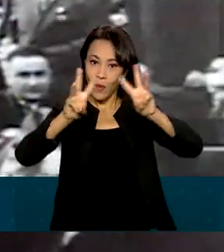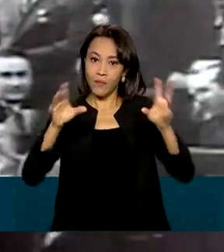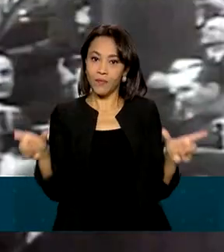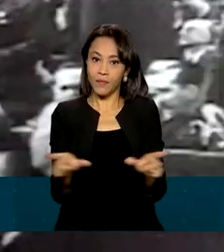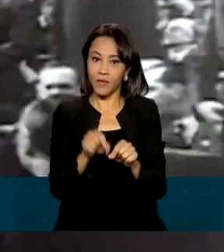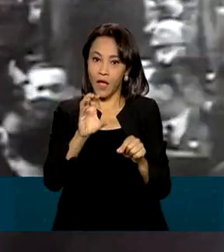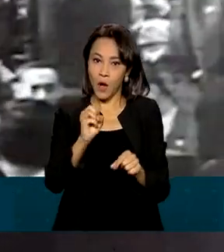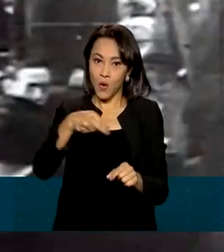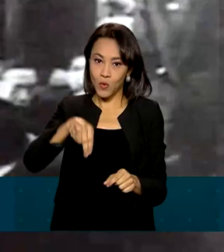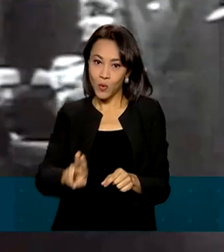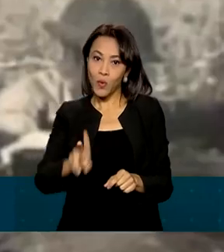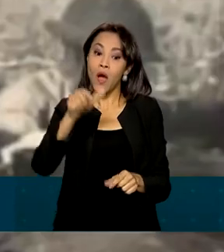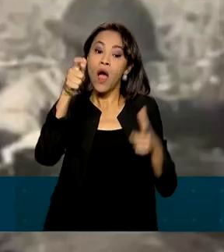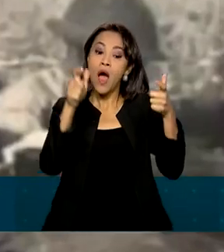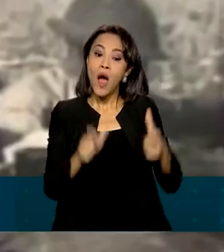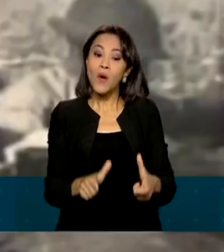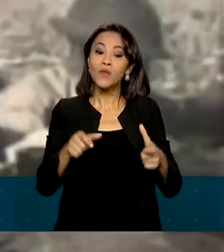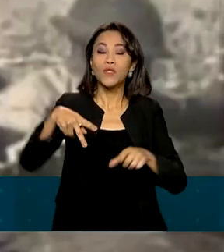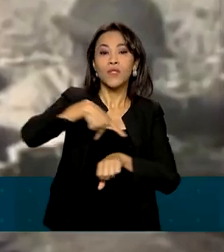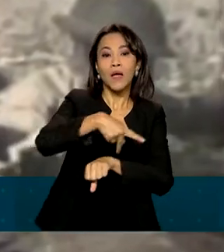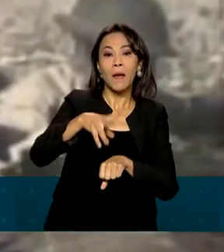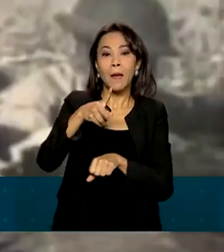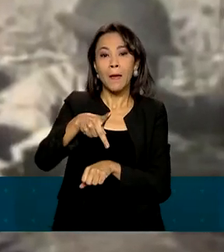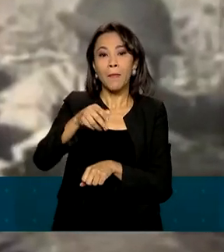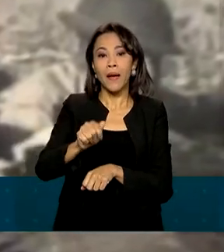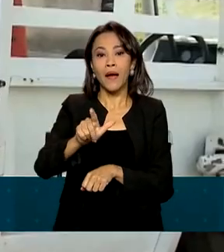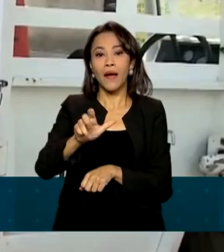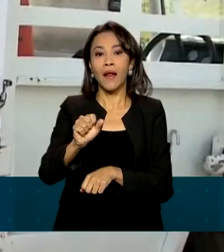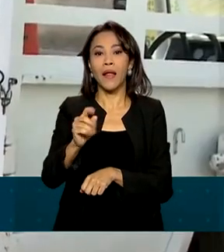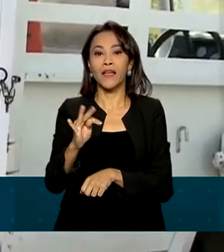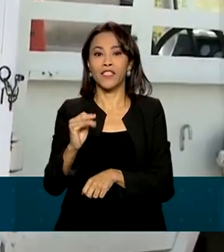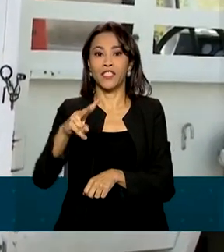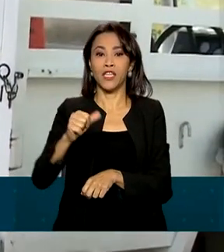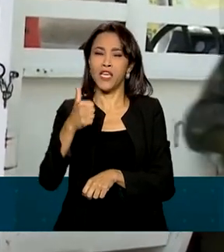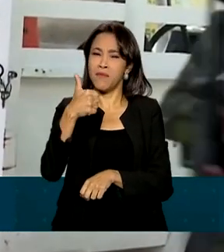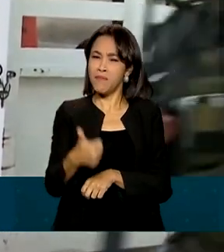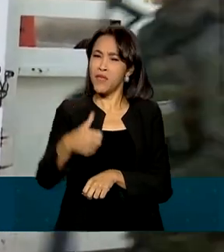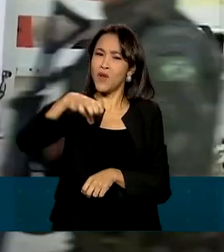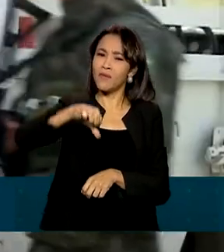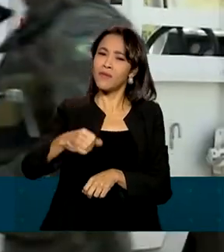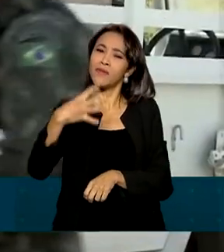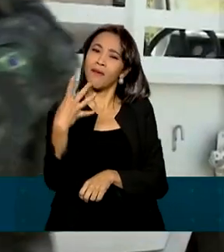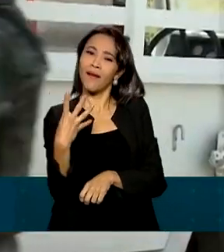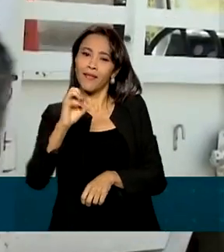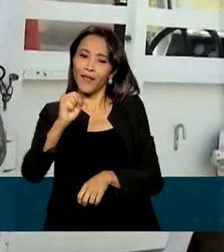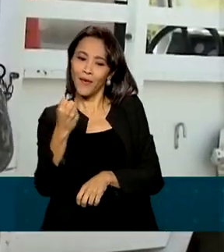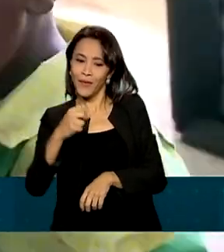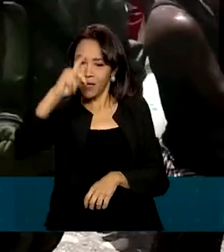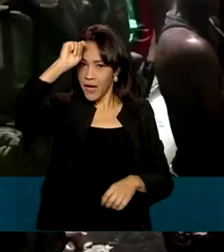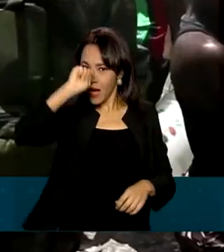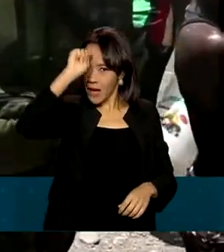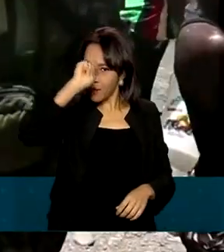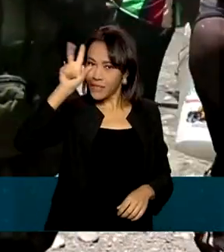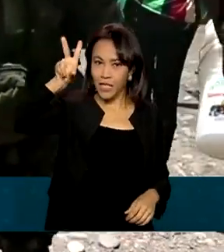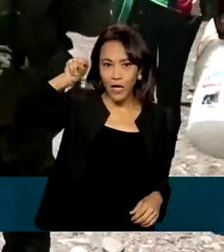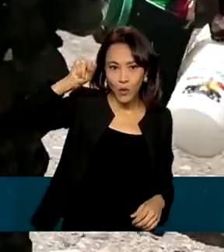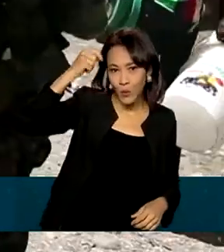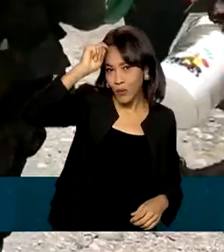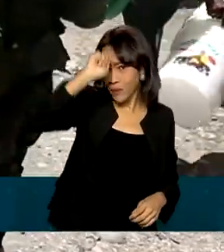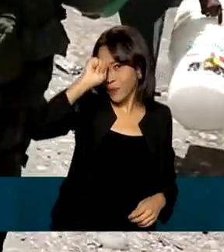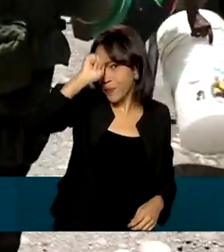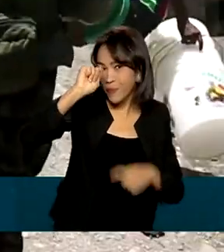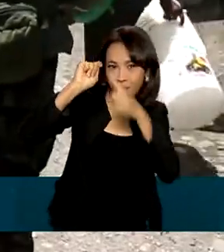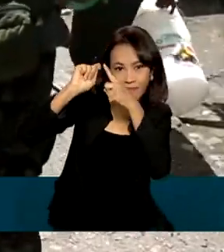foi na Palestina em 1948 os chamados boinas azuis ou capacetes azuis